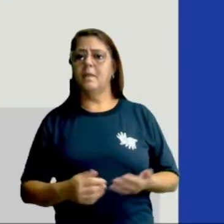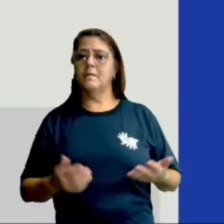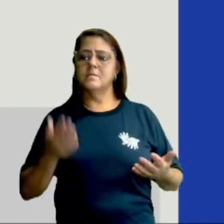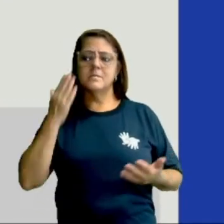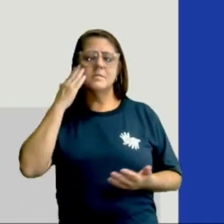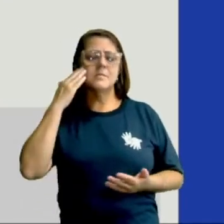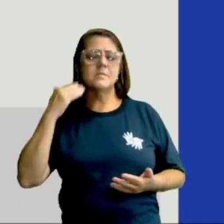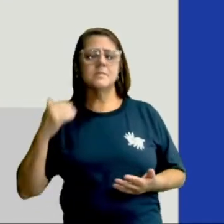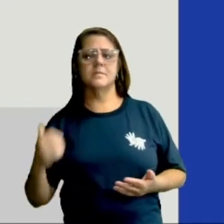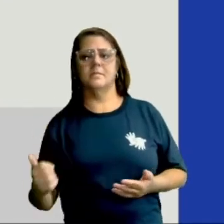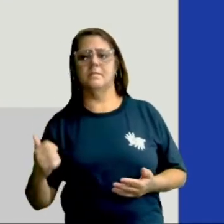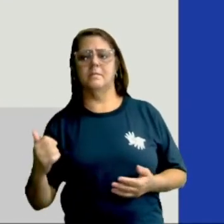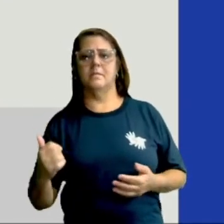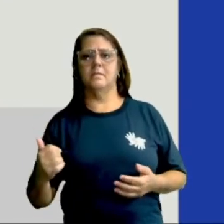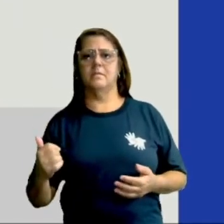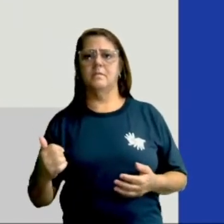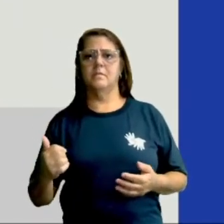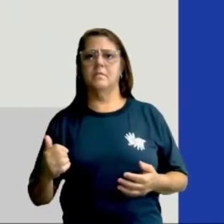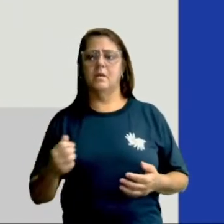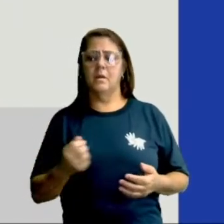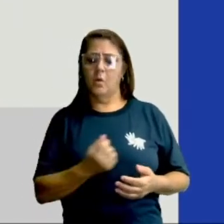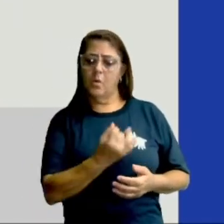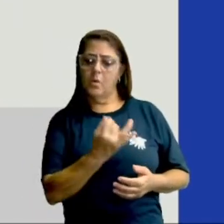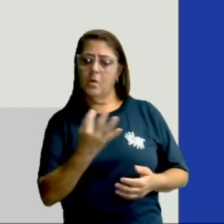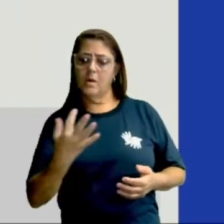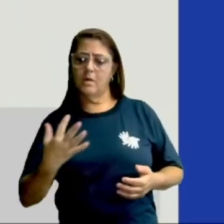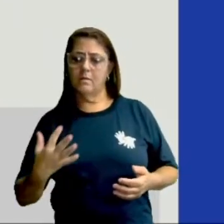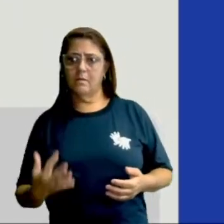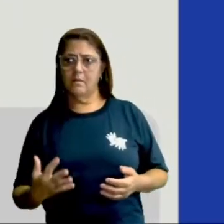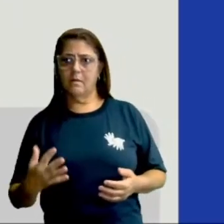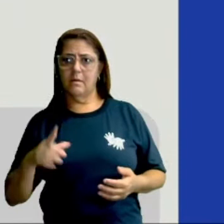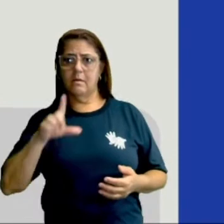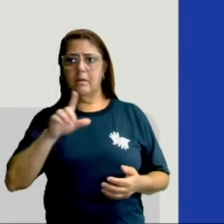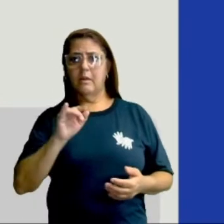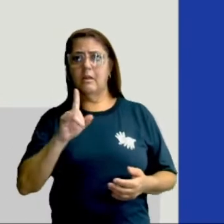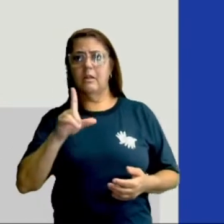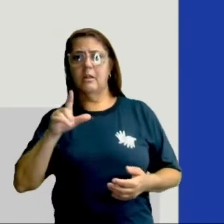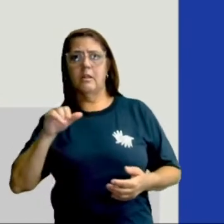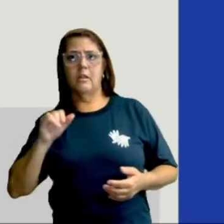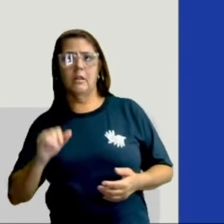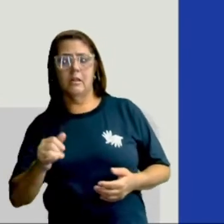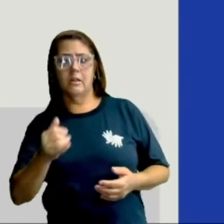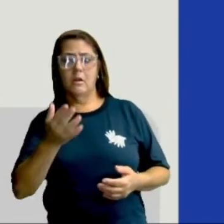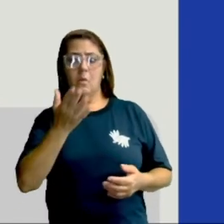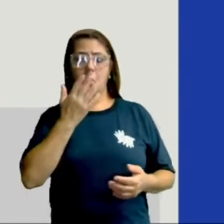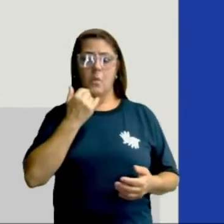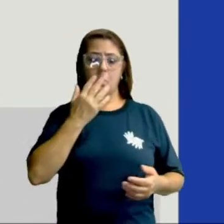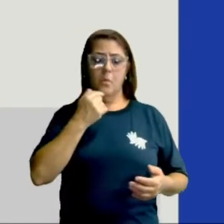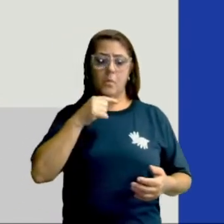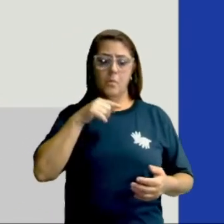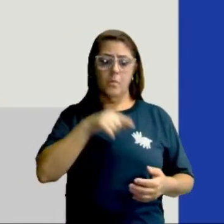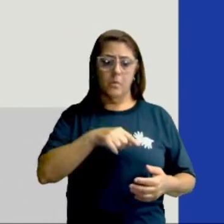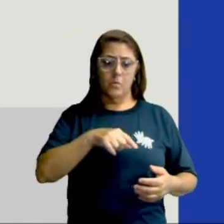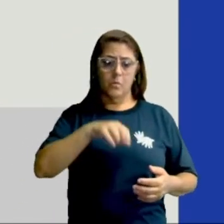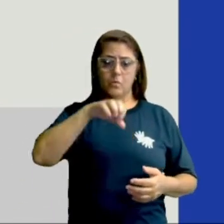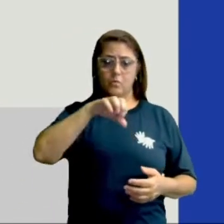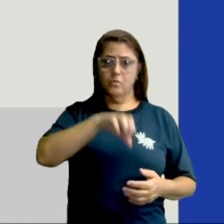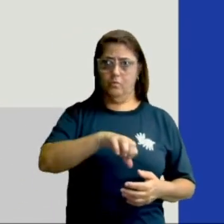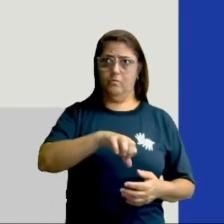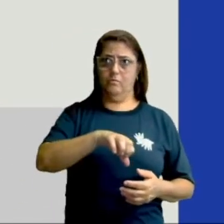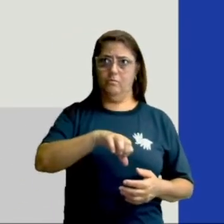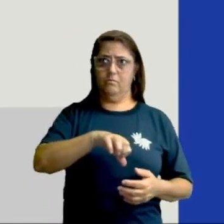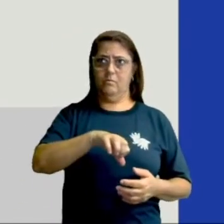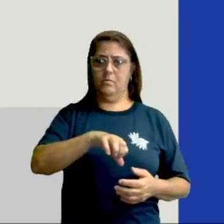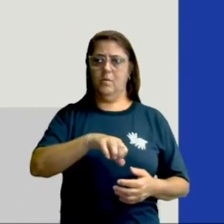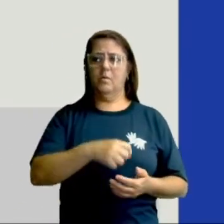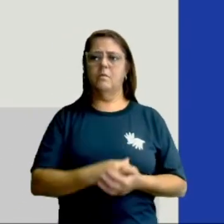gente sabe que da quantidade que tinha na caixa, ela comeu 9.